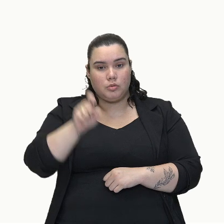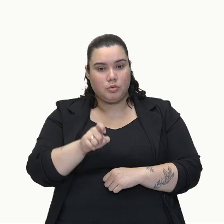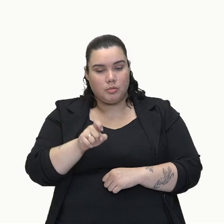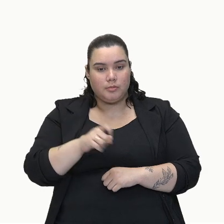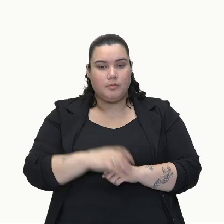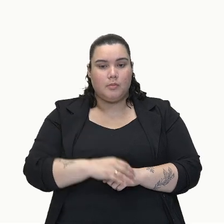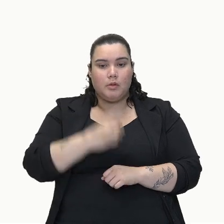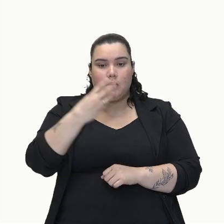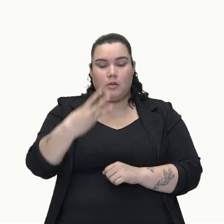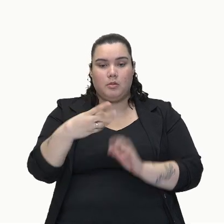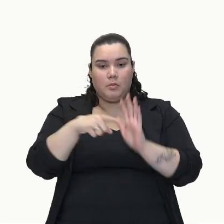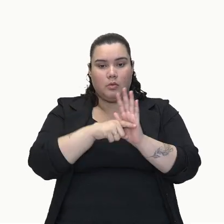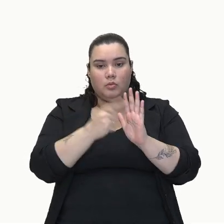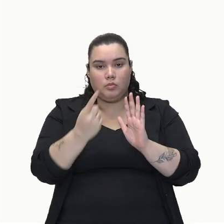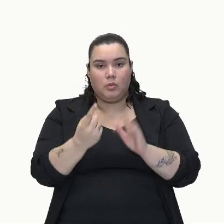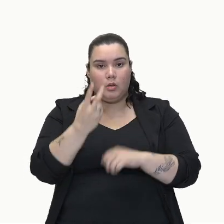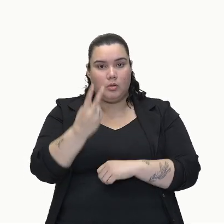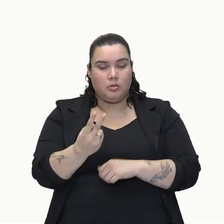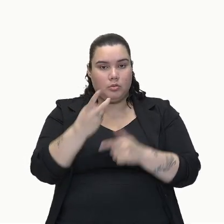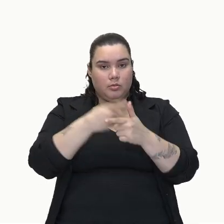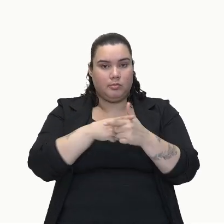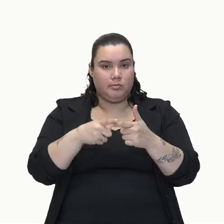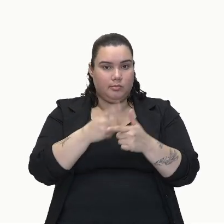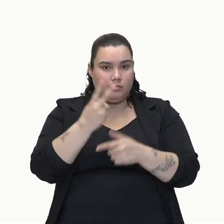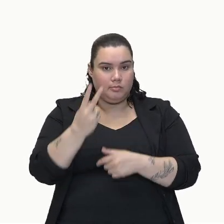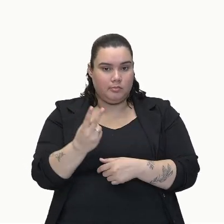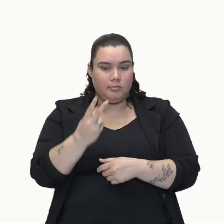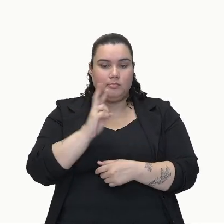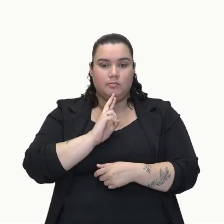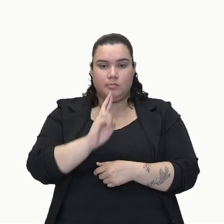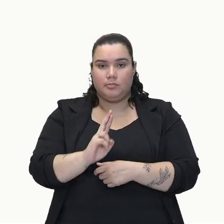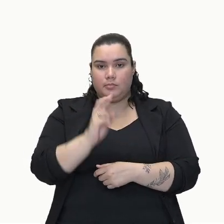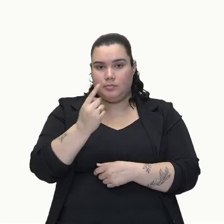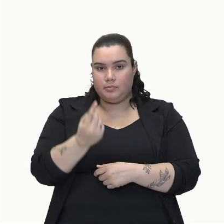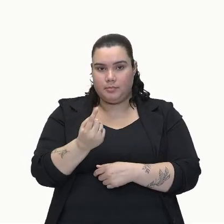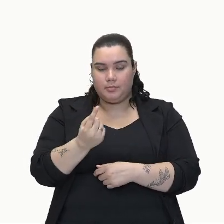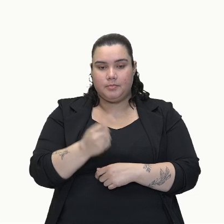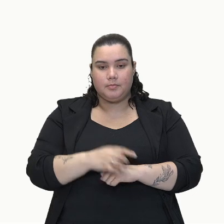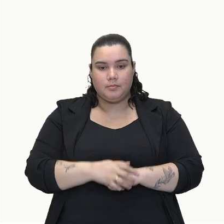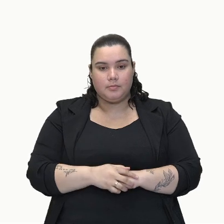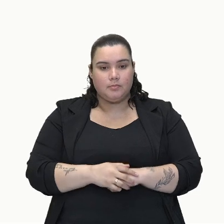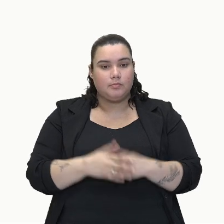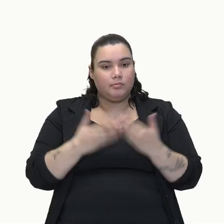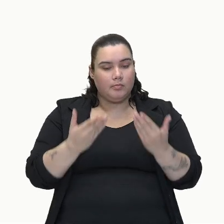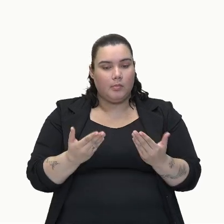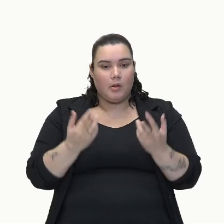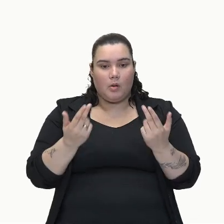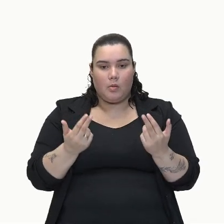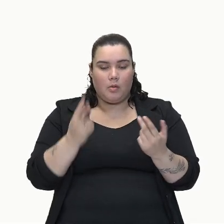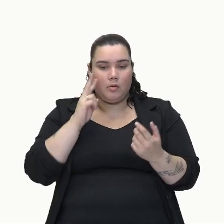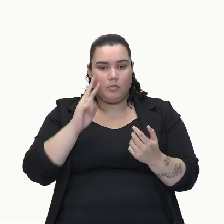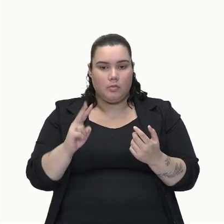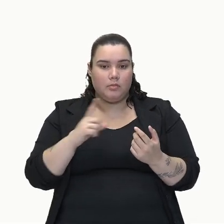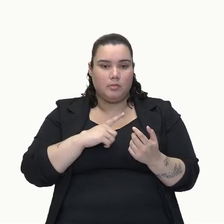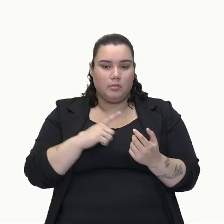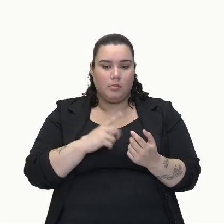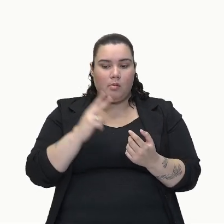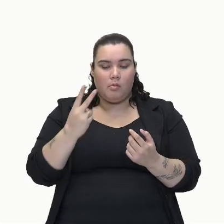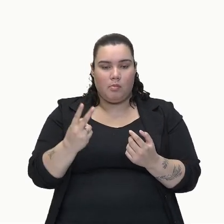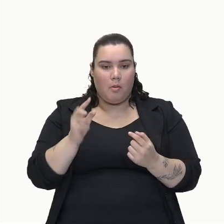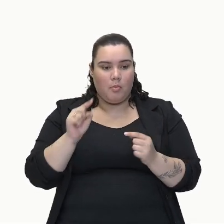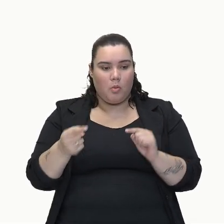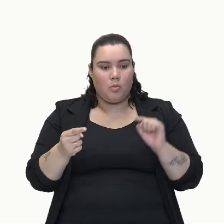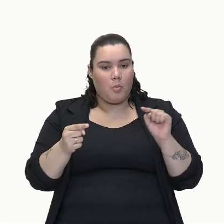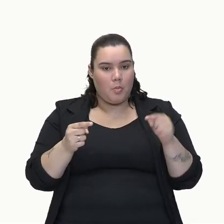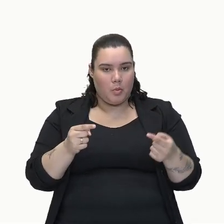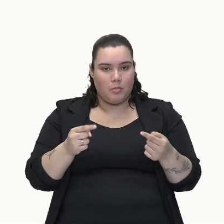de x, 3 menos 1, 2, 2 dividido por 2, 1. Então, também temos duas raízes